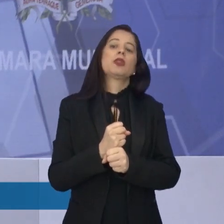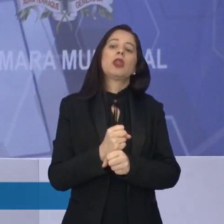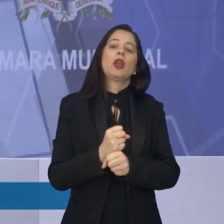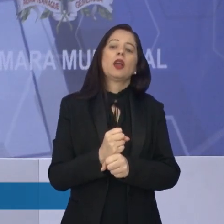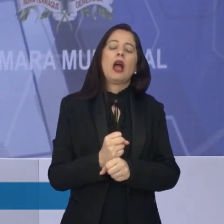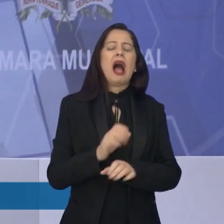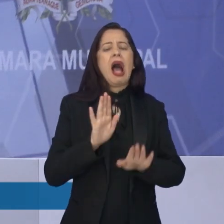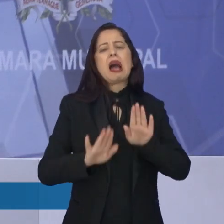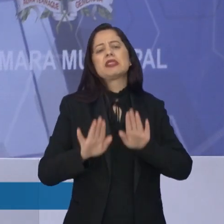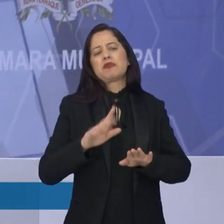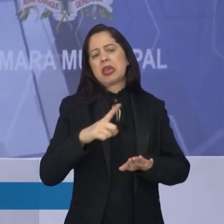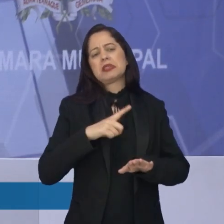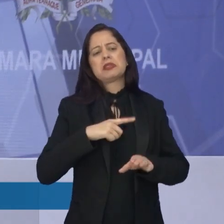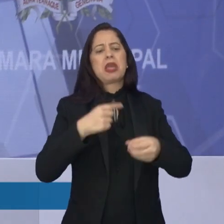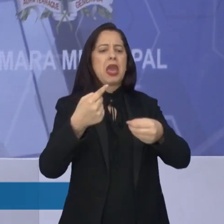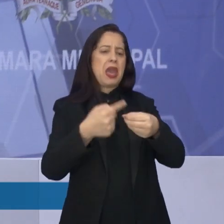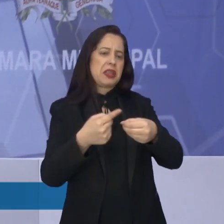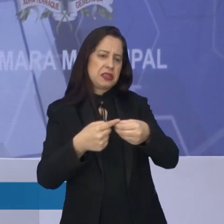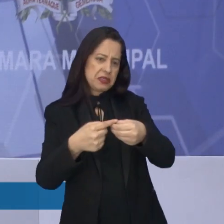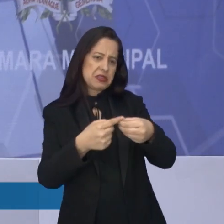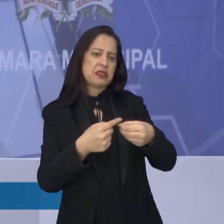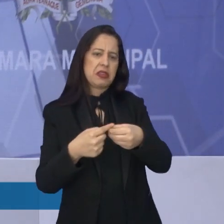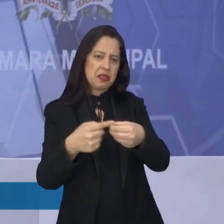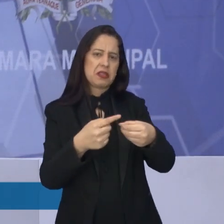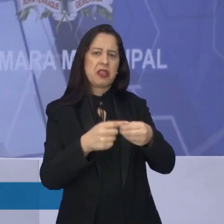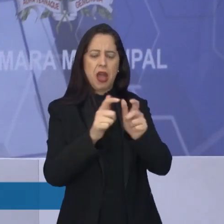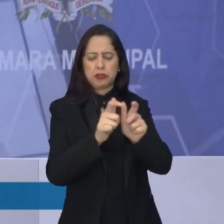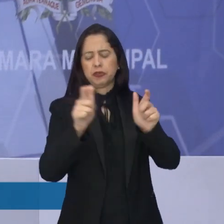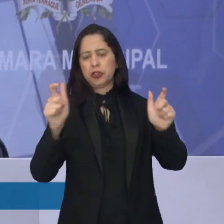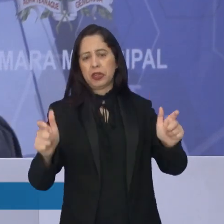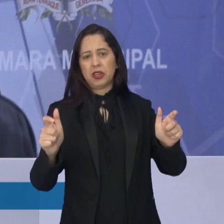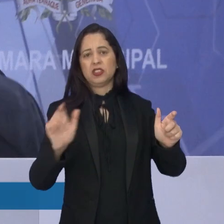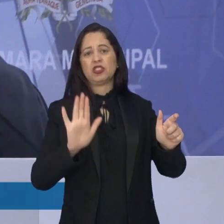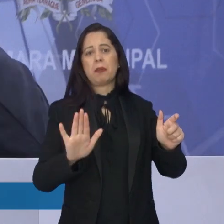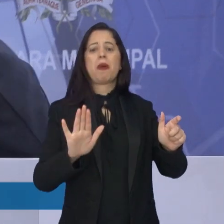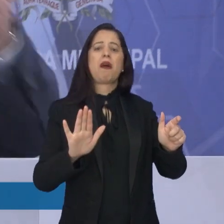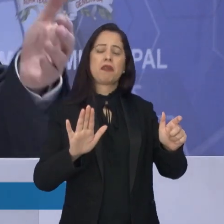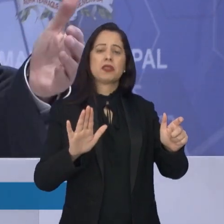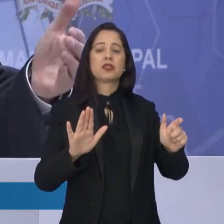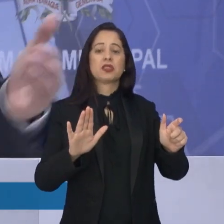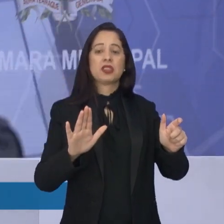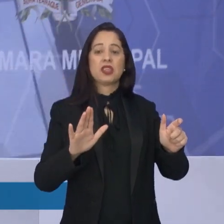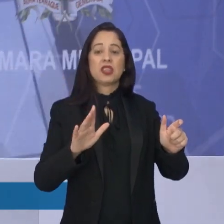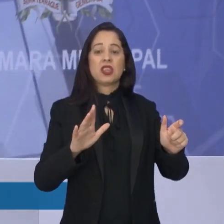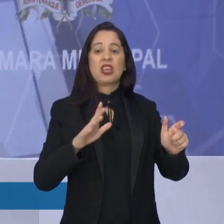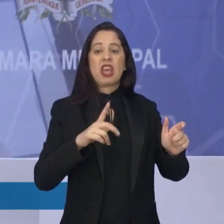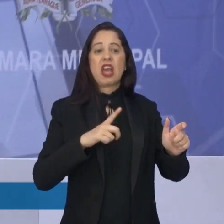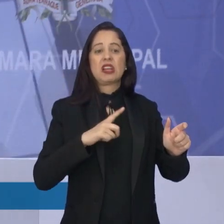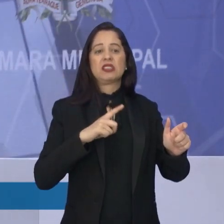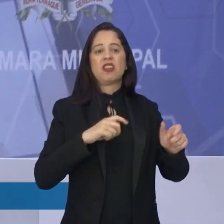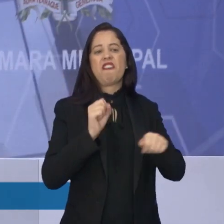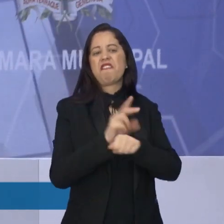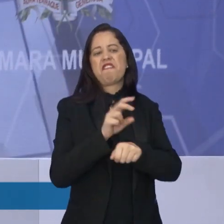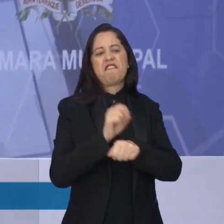cidade grande com menos vagas de ensino público e gratuito do que São José. Jaboatão dos Guararapes, em Pernambuco, é um